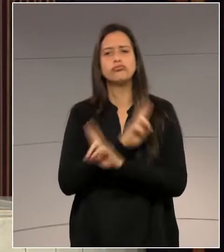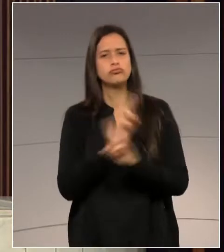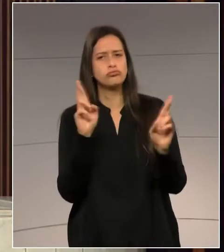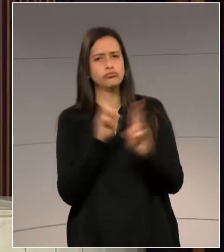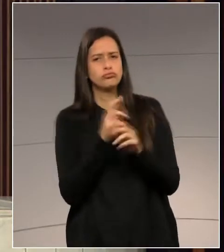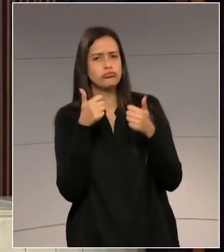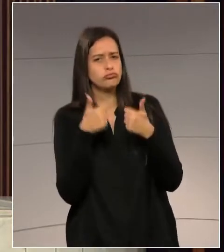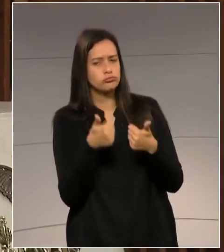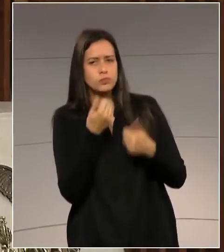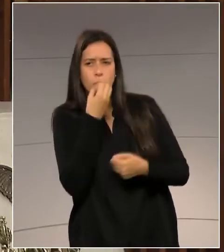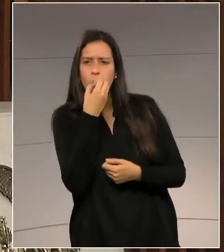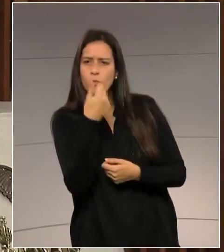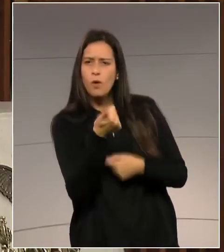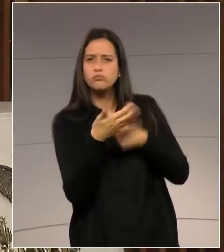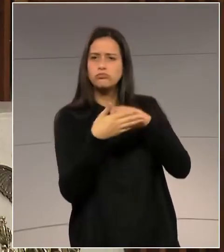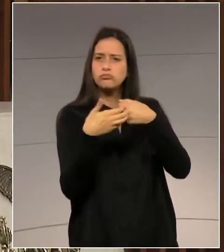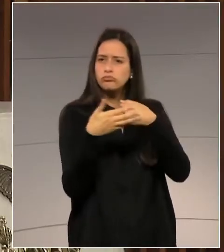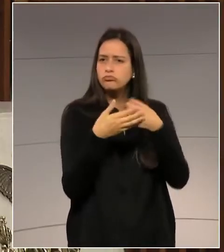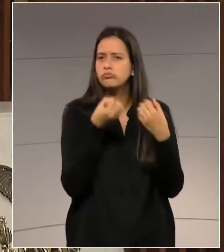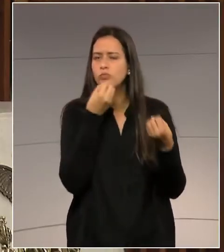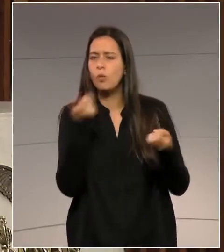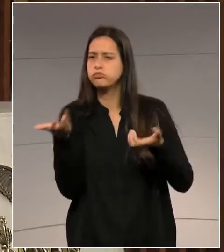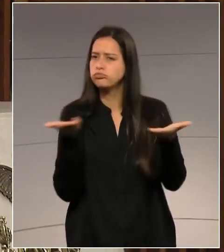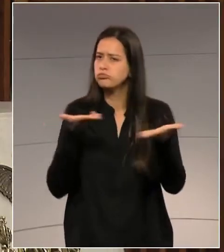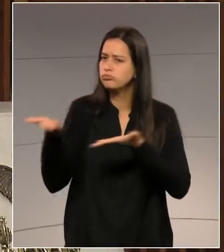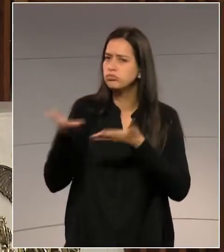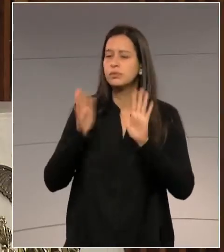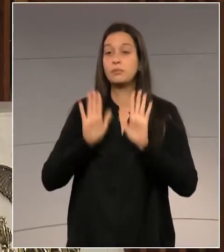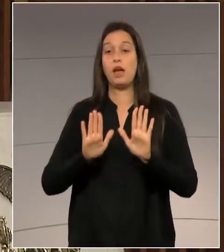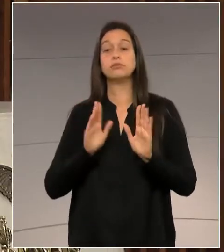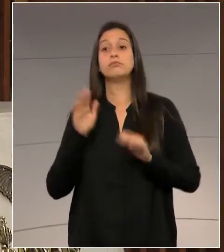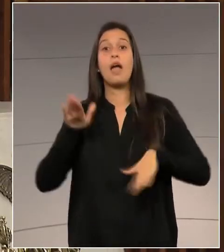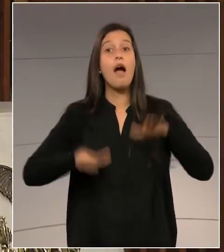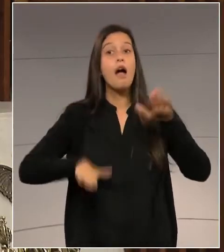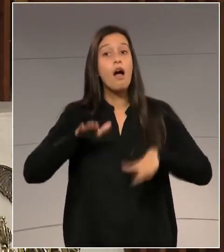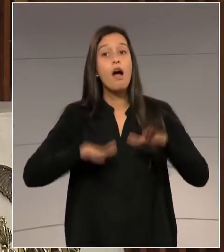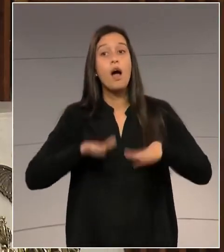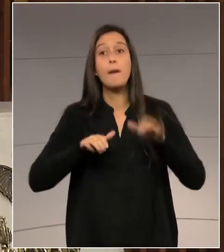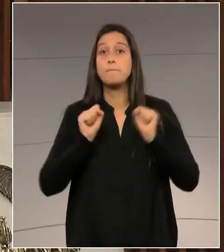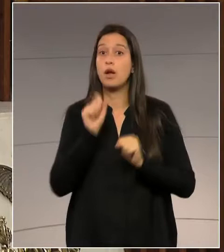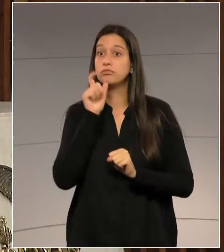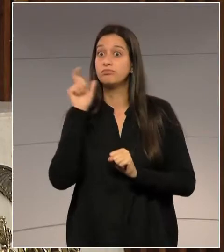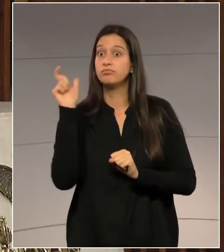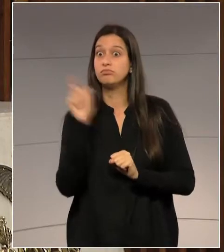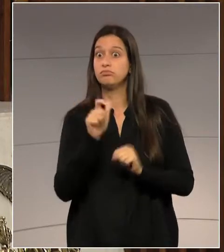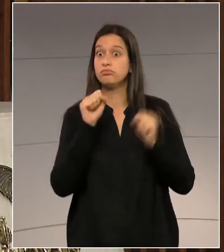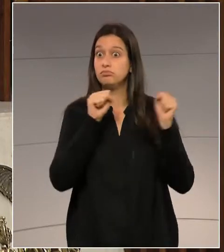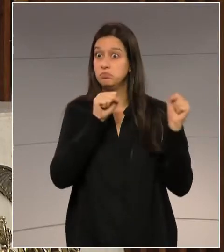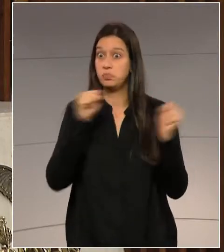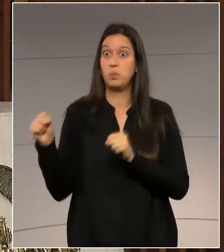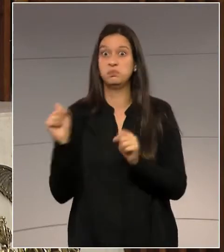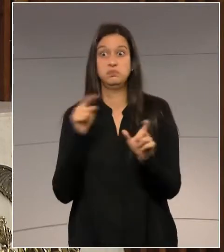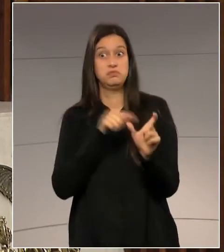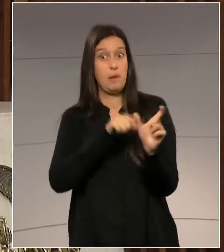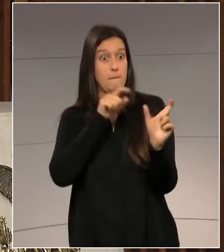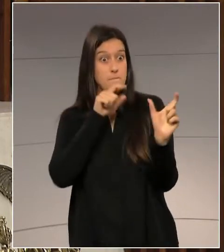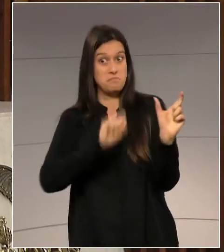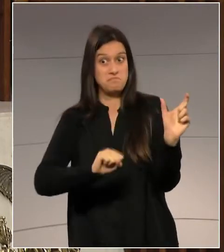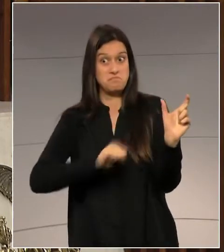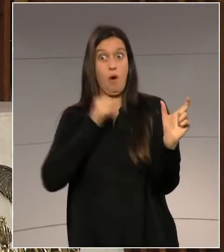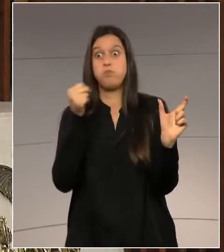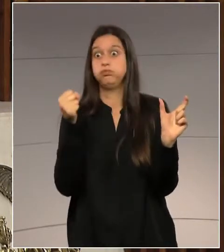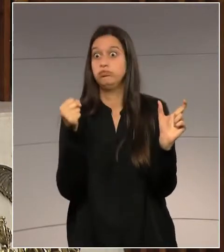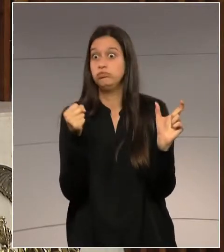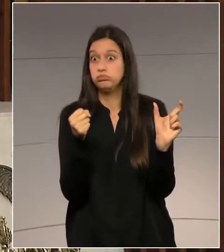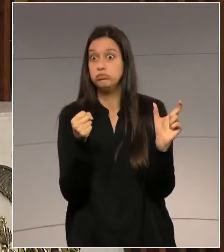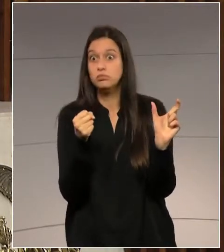bem mas algumas vezes um palavras pesadas o zoom ótico e o leandro karnal coloca pra gente que